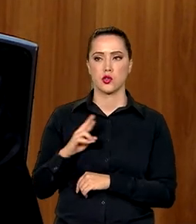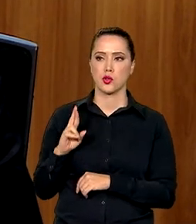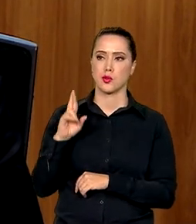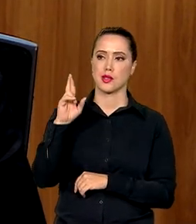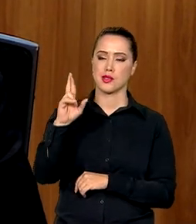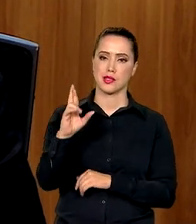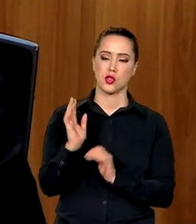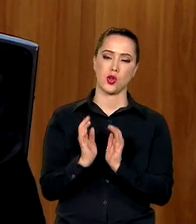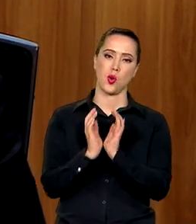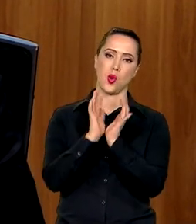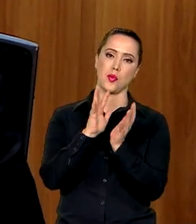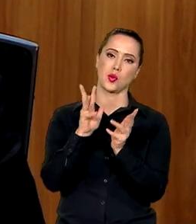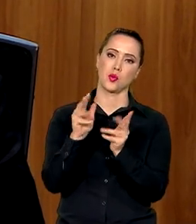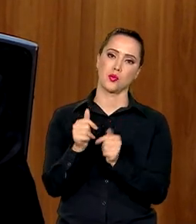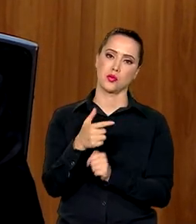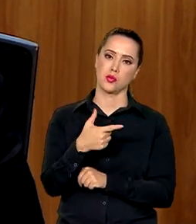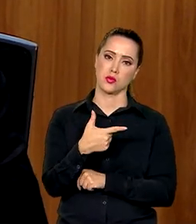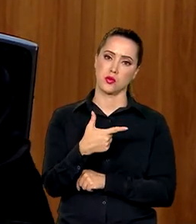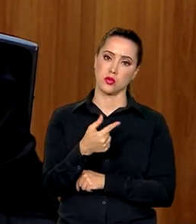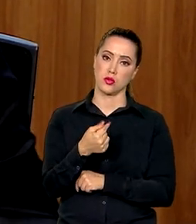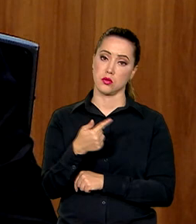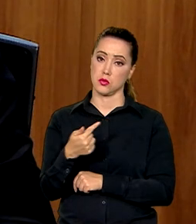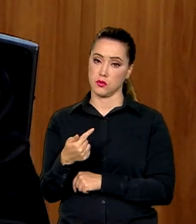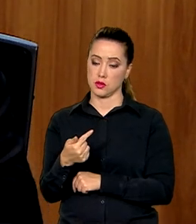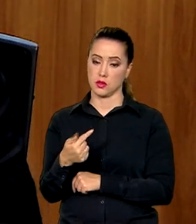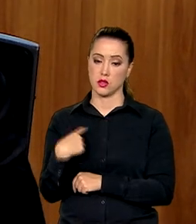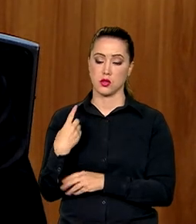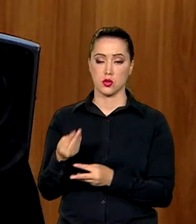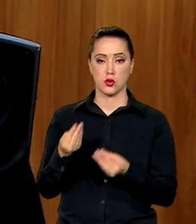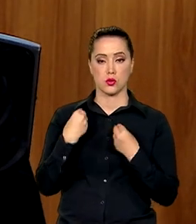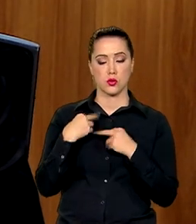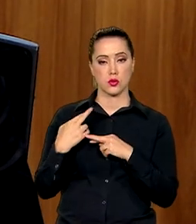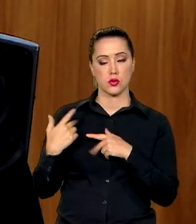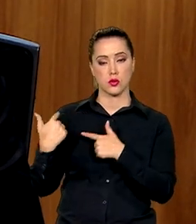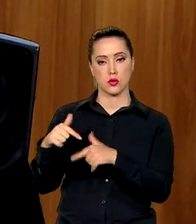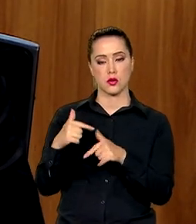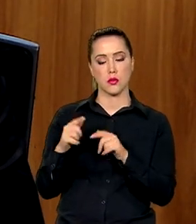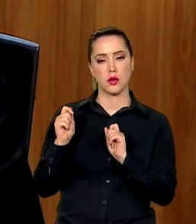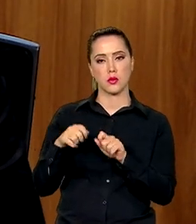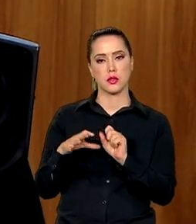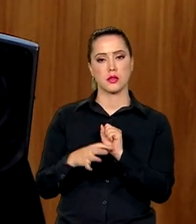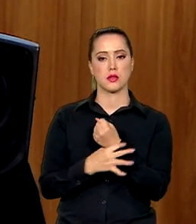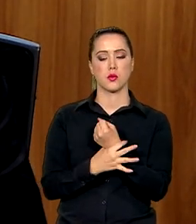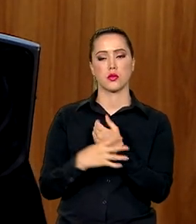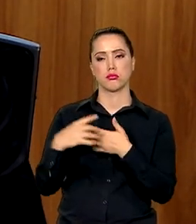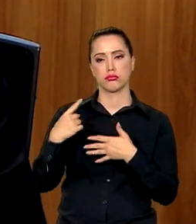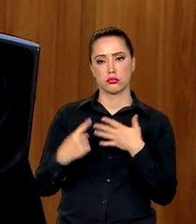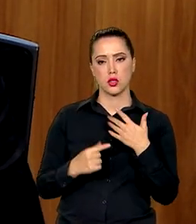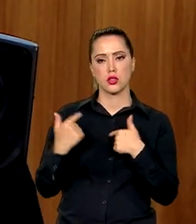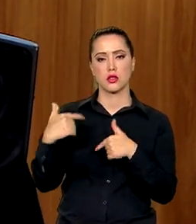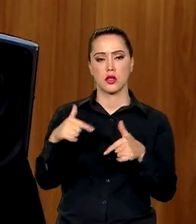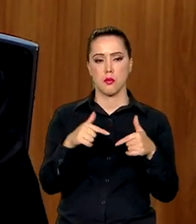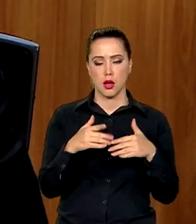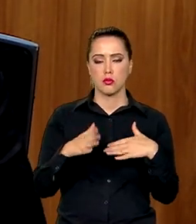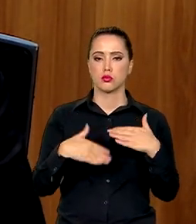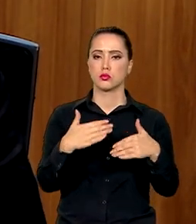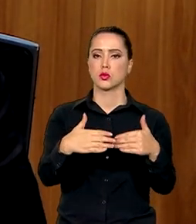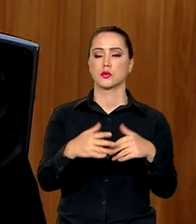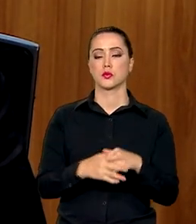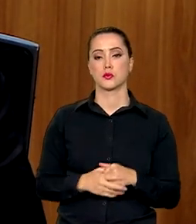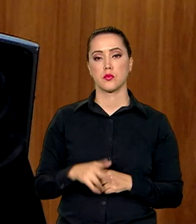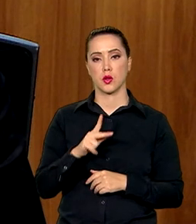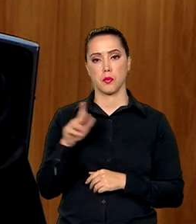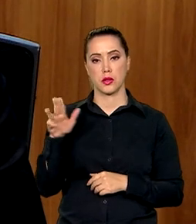2027 e nos Imbui de poder trabalhar em cima dessas garantias as garantias já foram feitas pelos Ministérios o